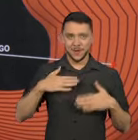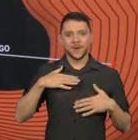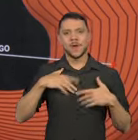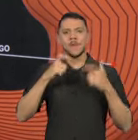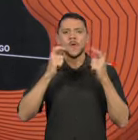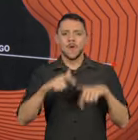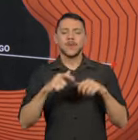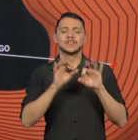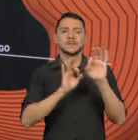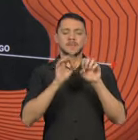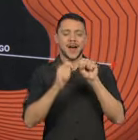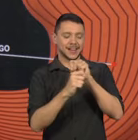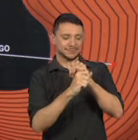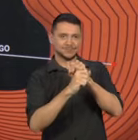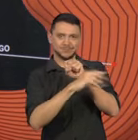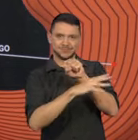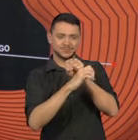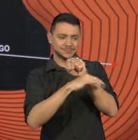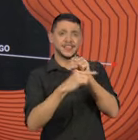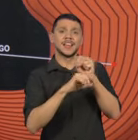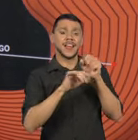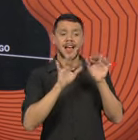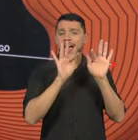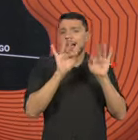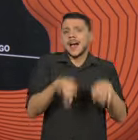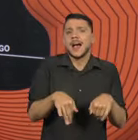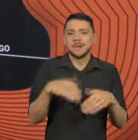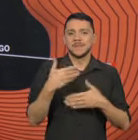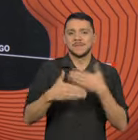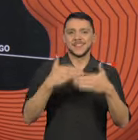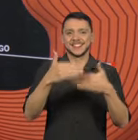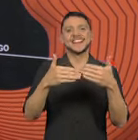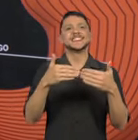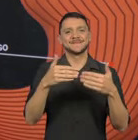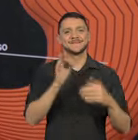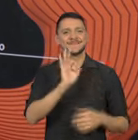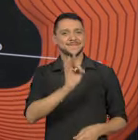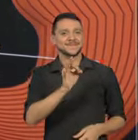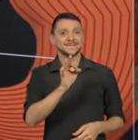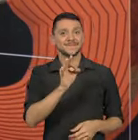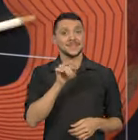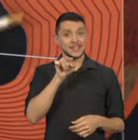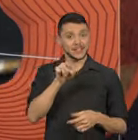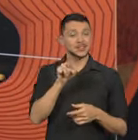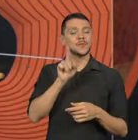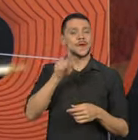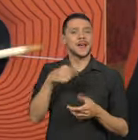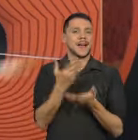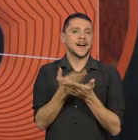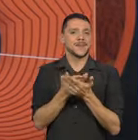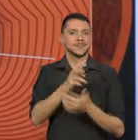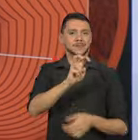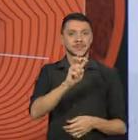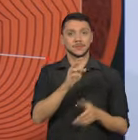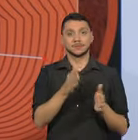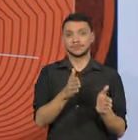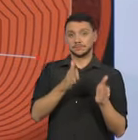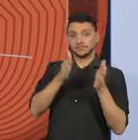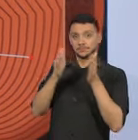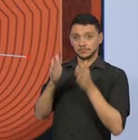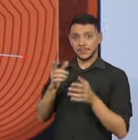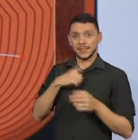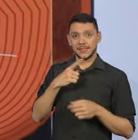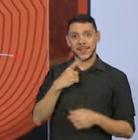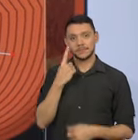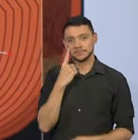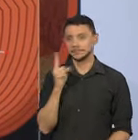e depois termina o processo, que vai ser na aula 5, tá bom? Aqui do lado, vocês vão ver um pouquinho do estômago e o